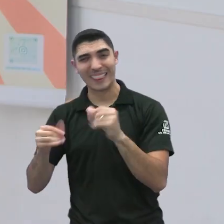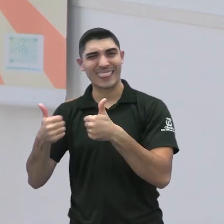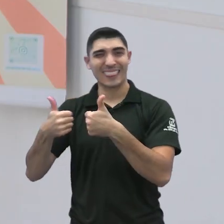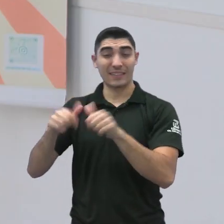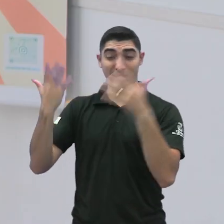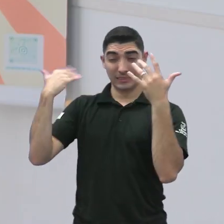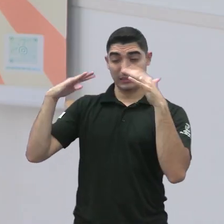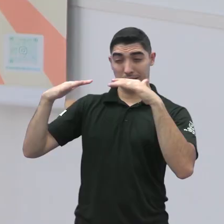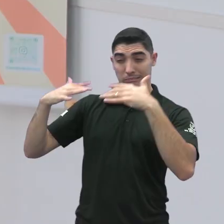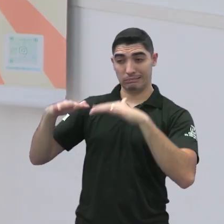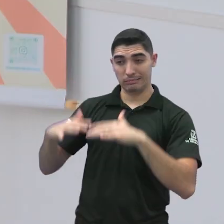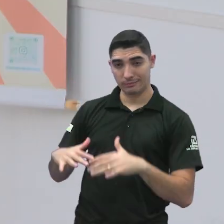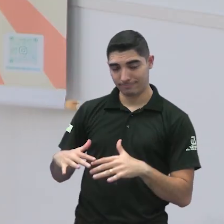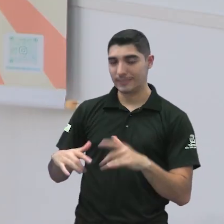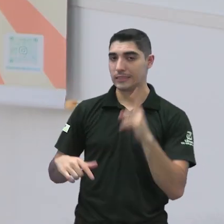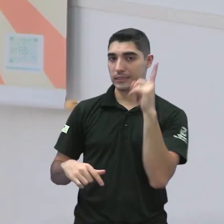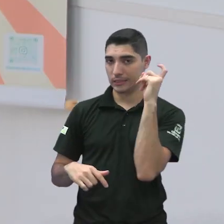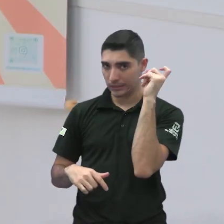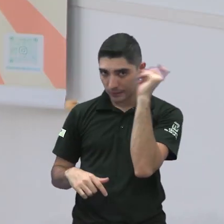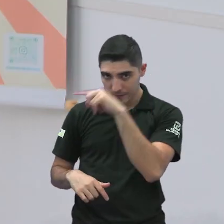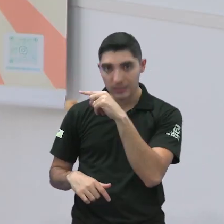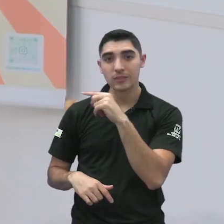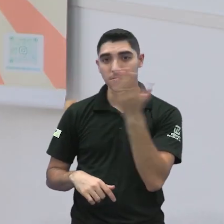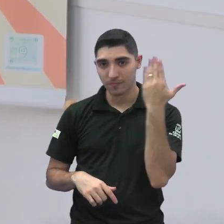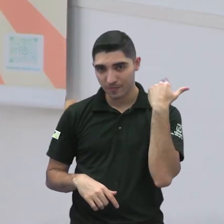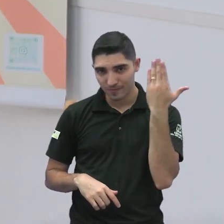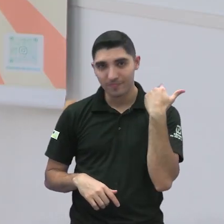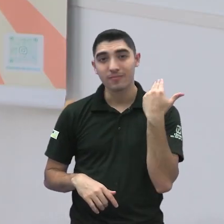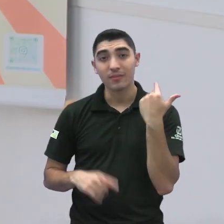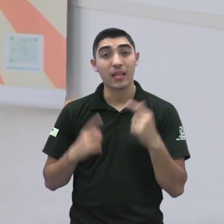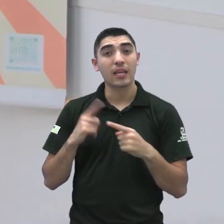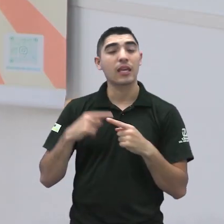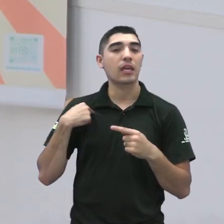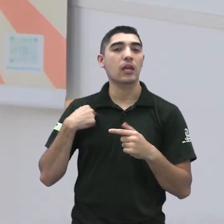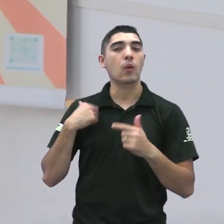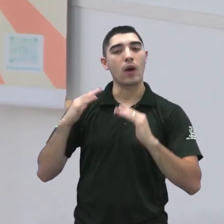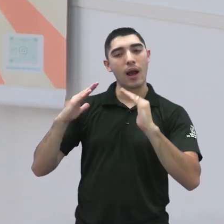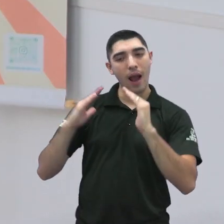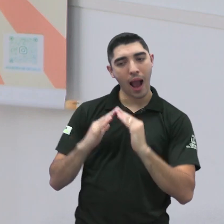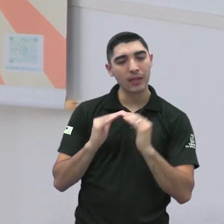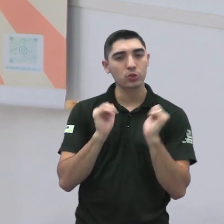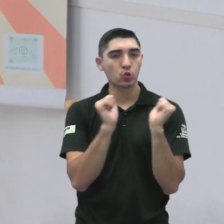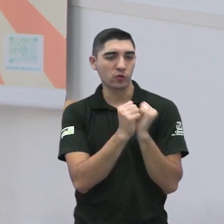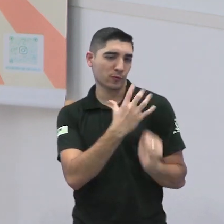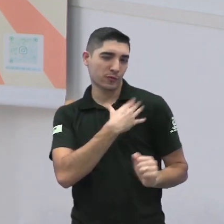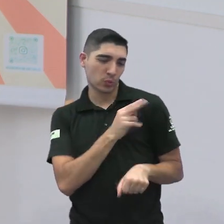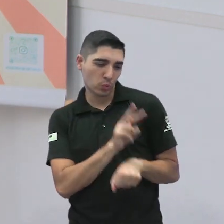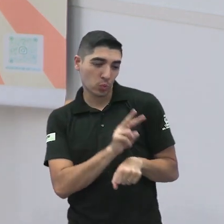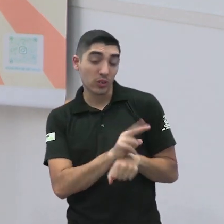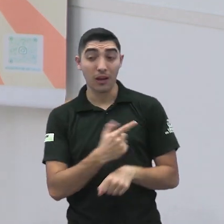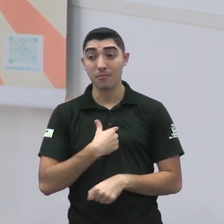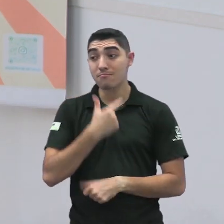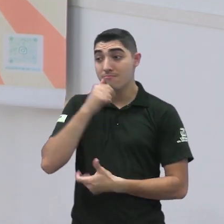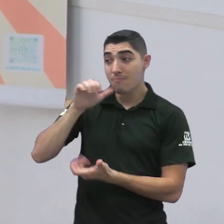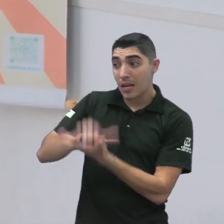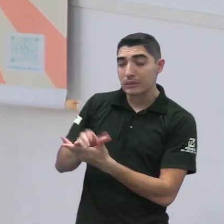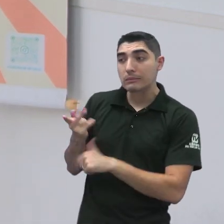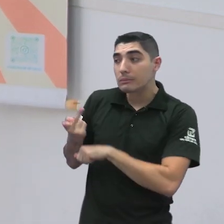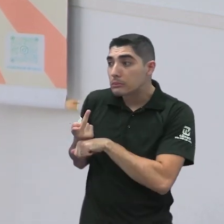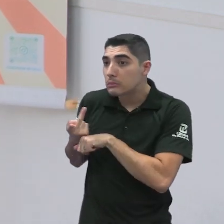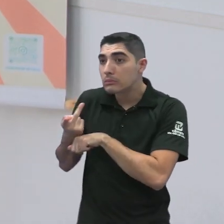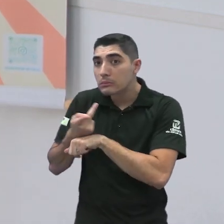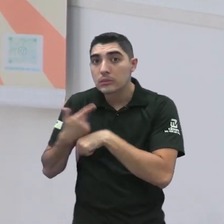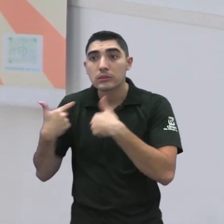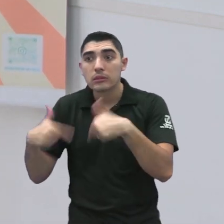que estava tendo a crise. E foi bem difícil no início, né? Porque eu estava em casa cuidando dos meus filhos e meu